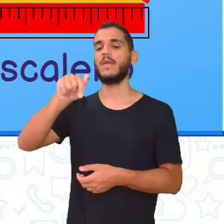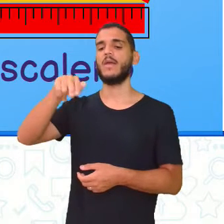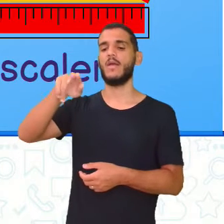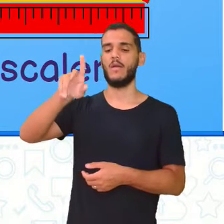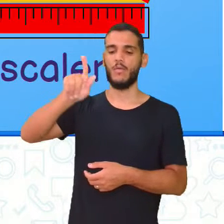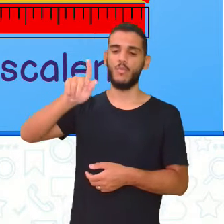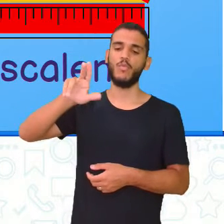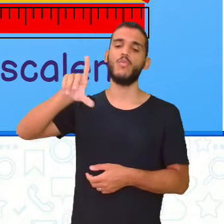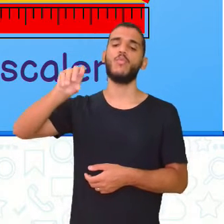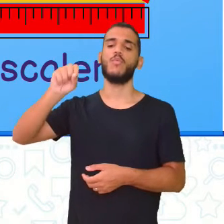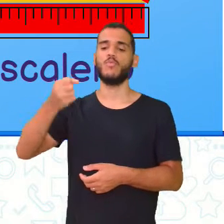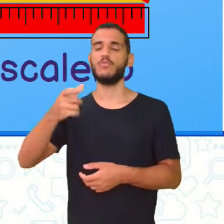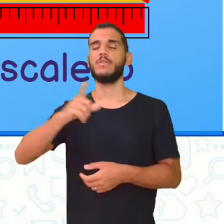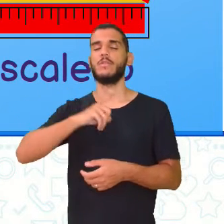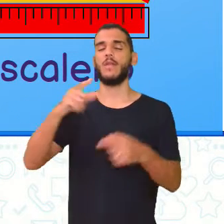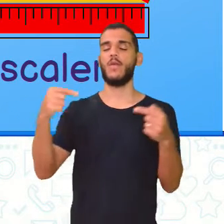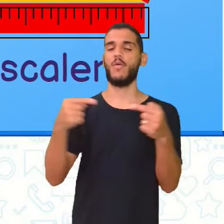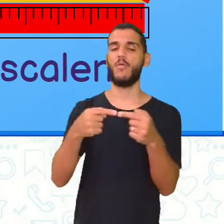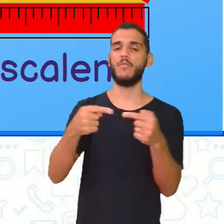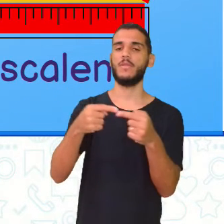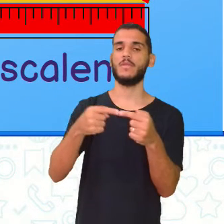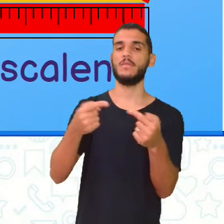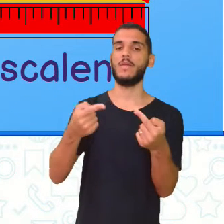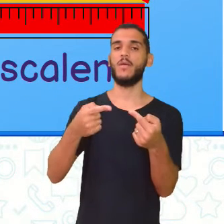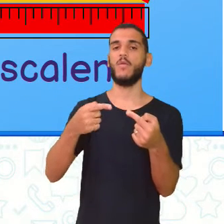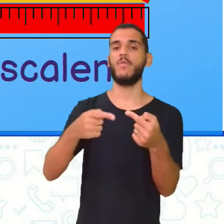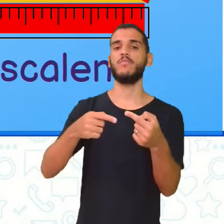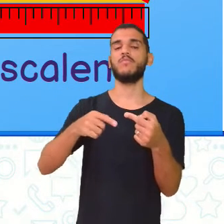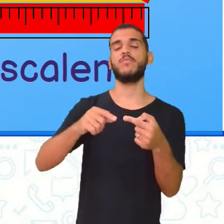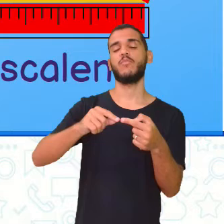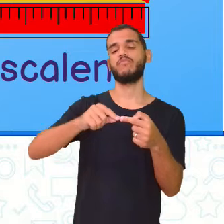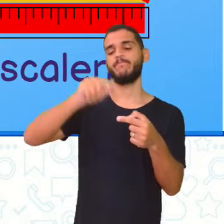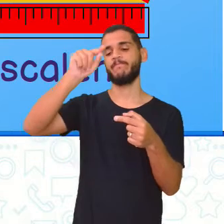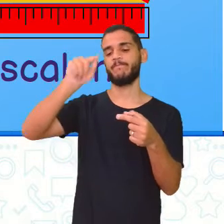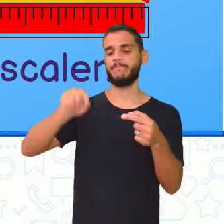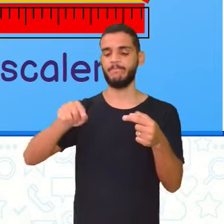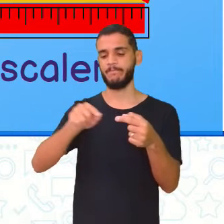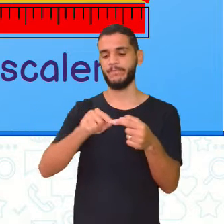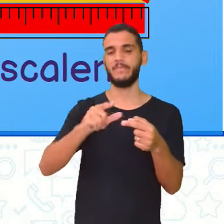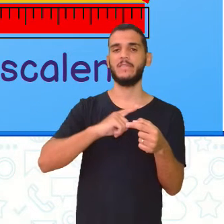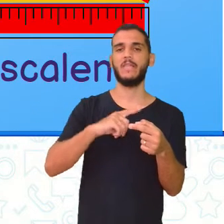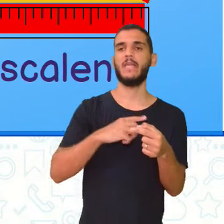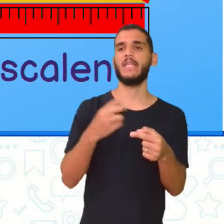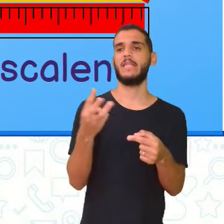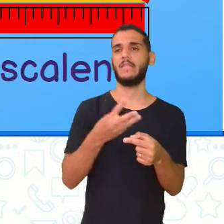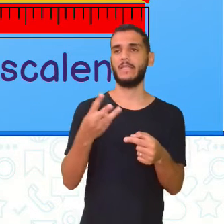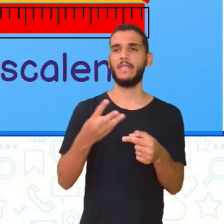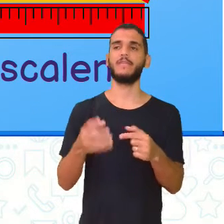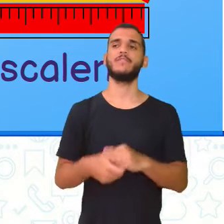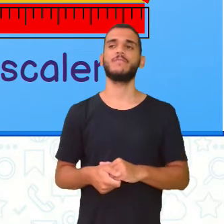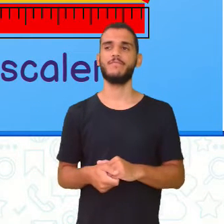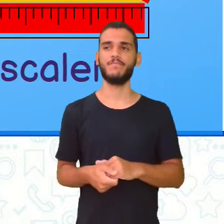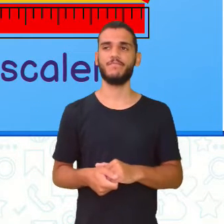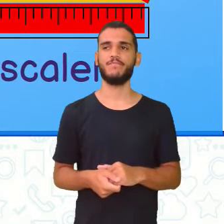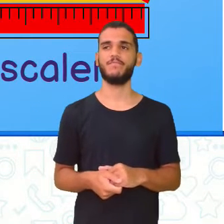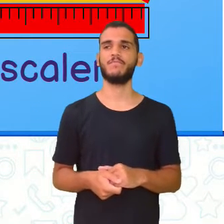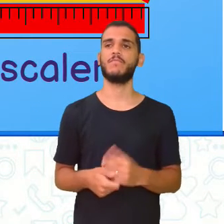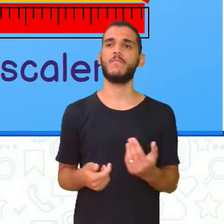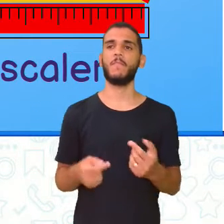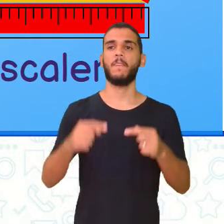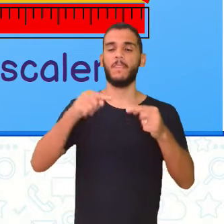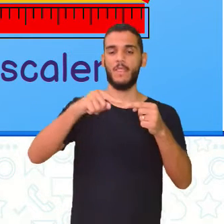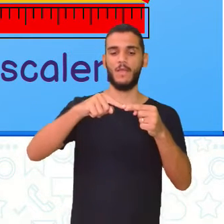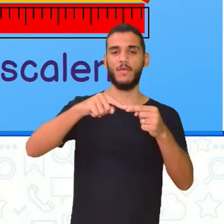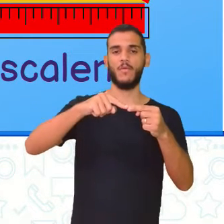lados, eu vou chamar ele de equilátero, isósceles e escaleno. Percebam aí que o